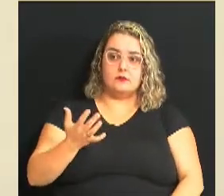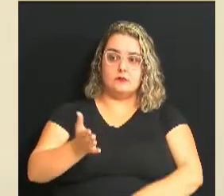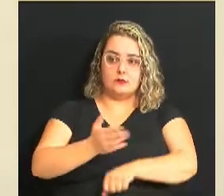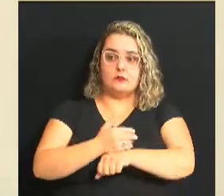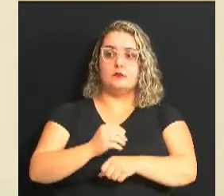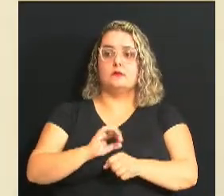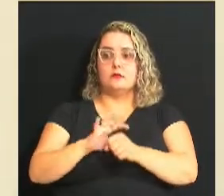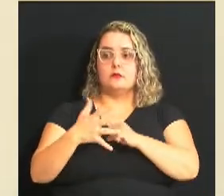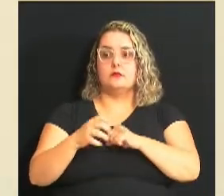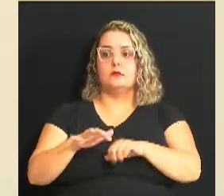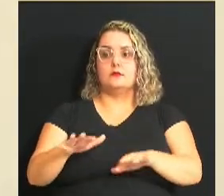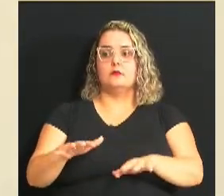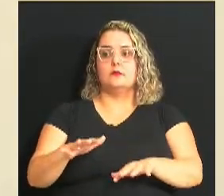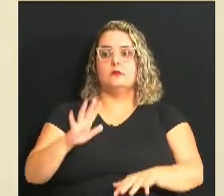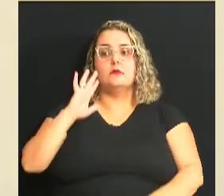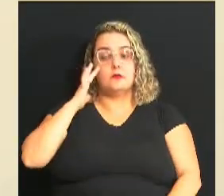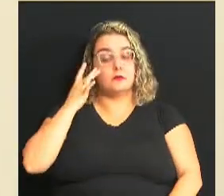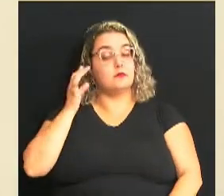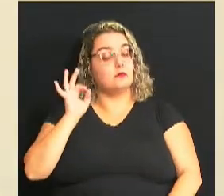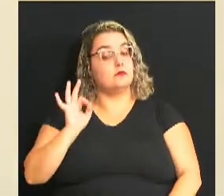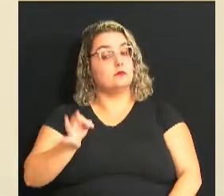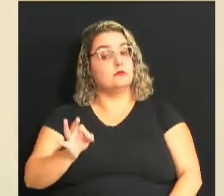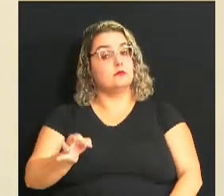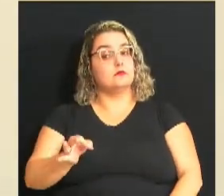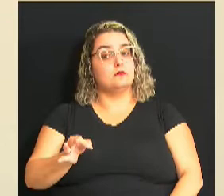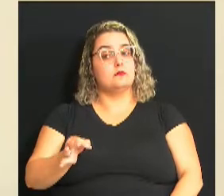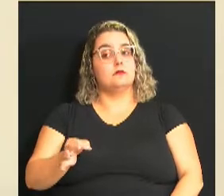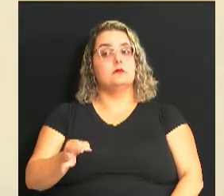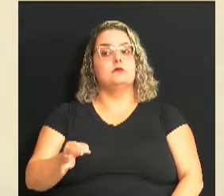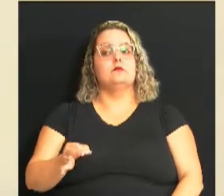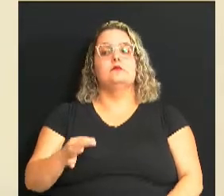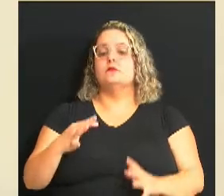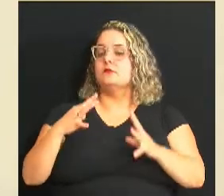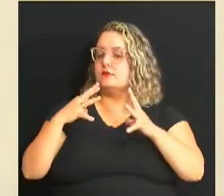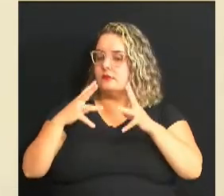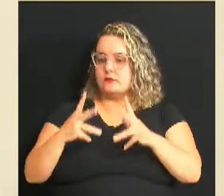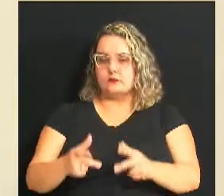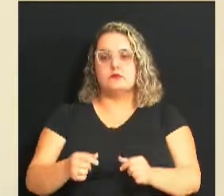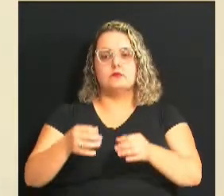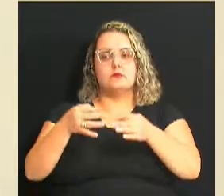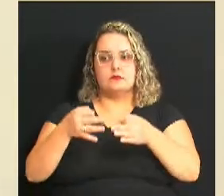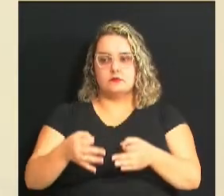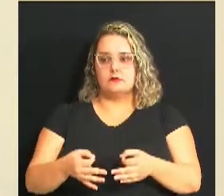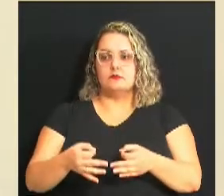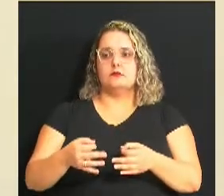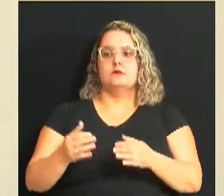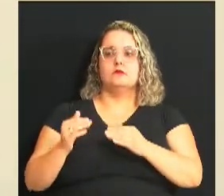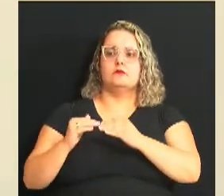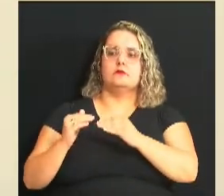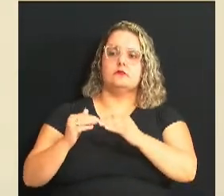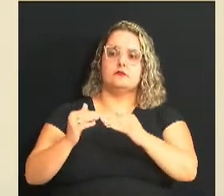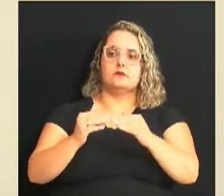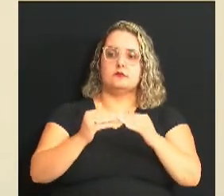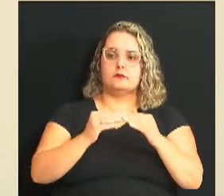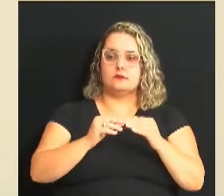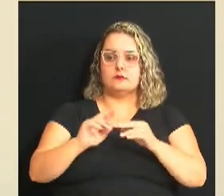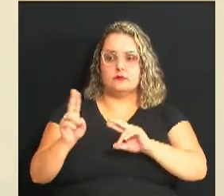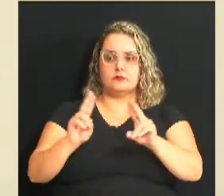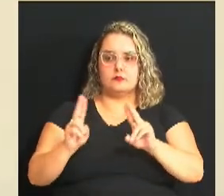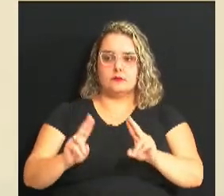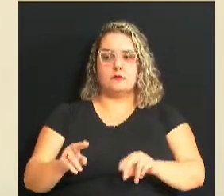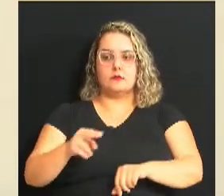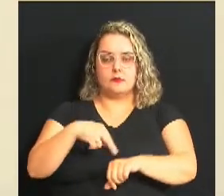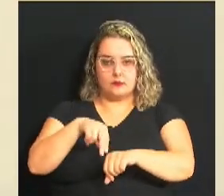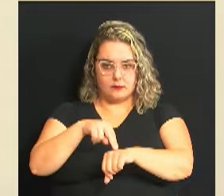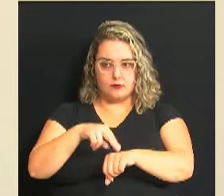acho que acertou, assim, a equação, que é a combinação de nomes